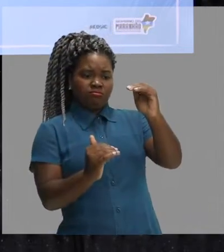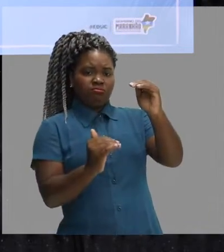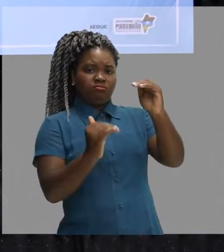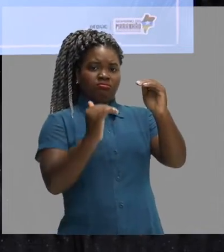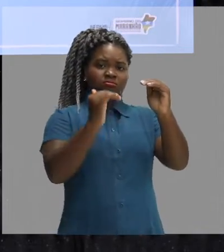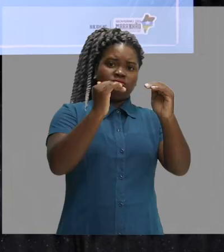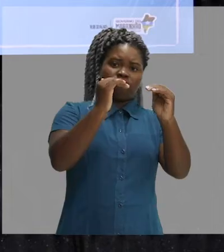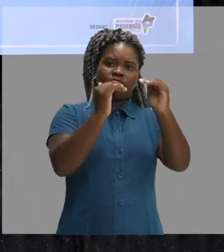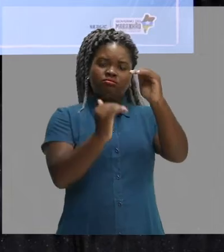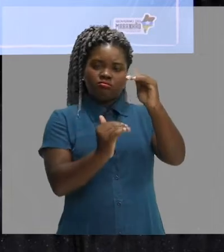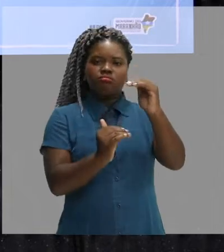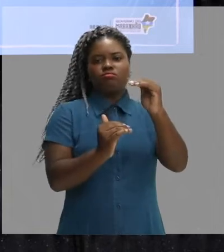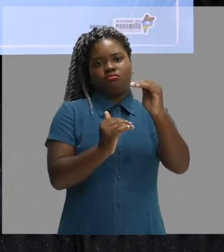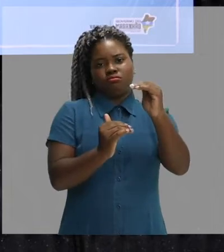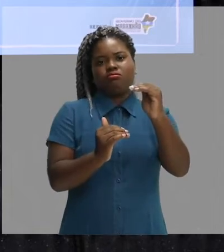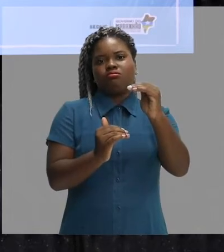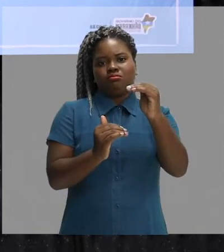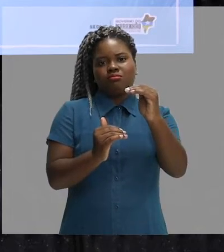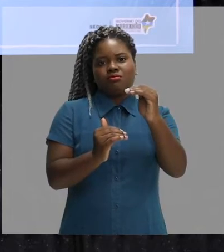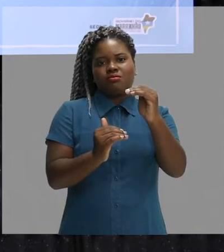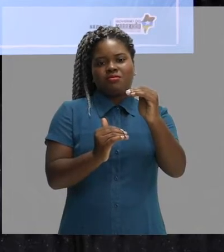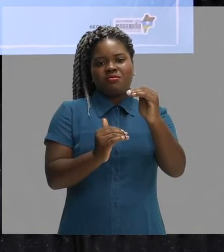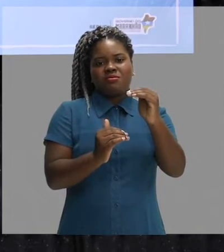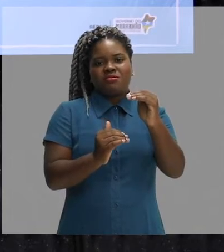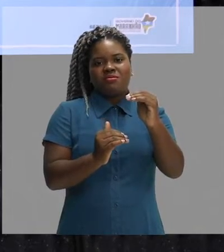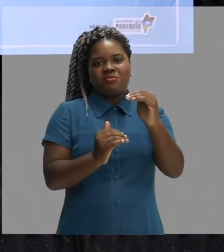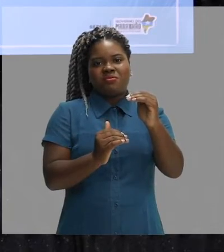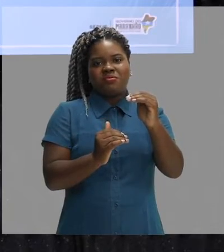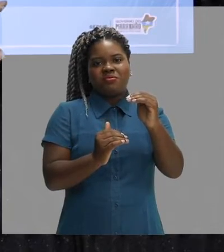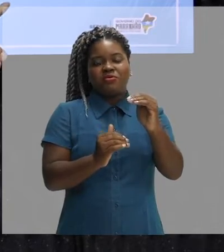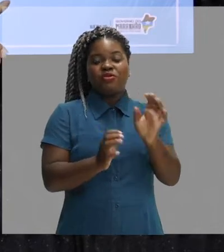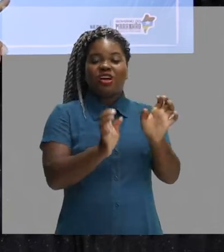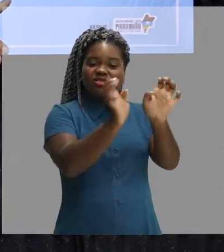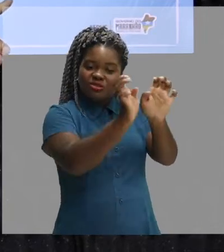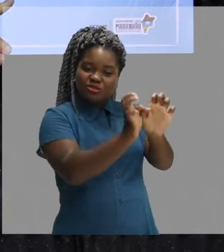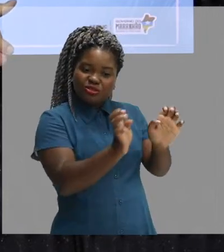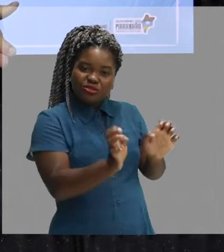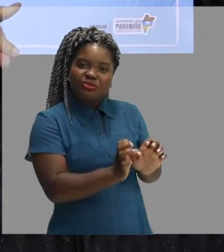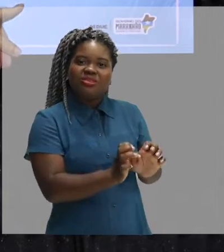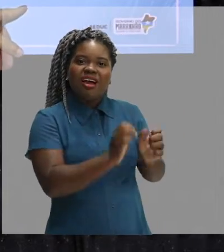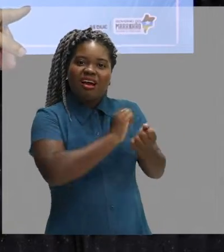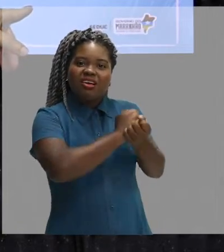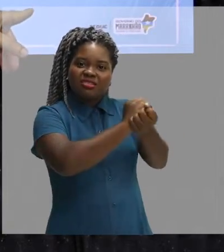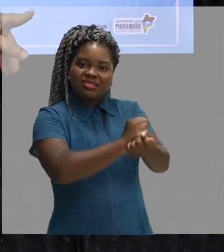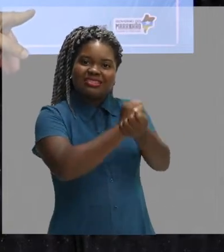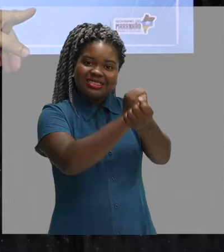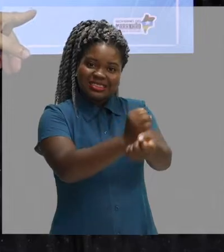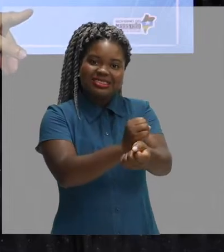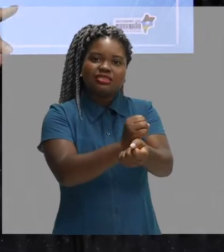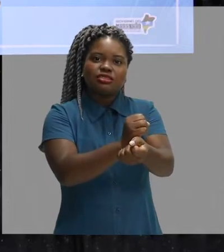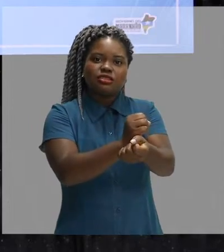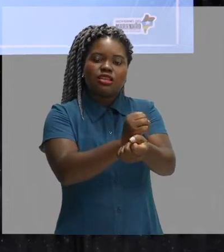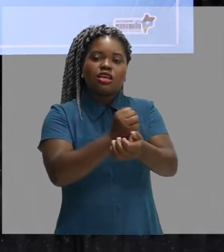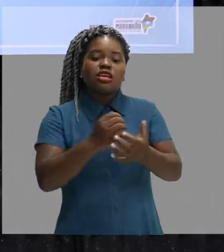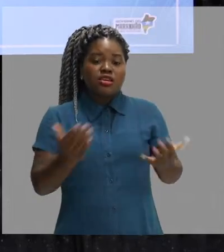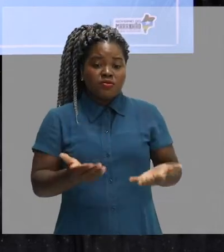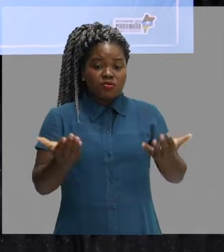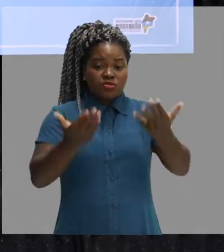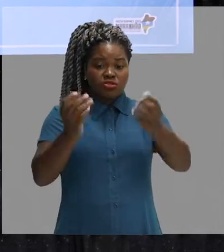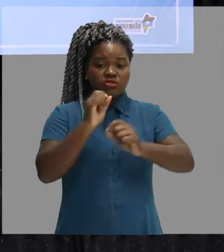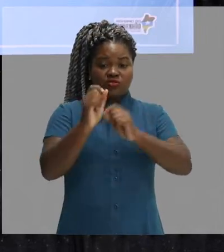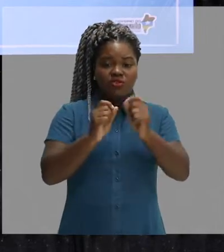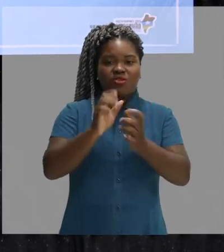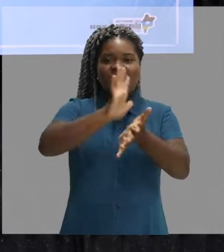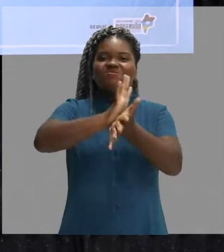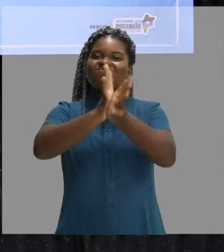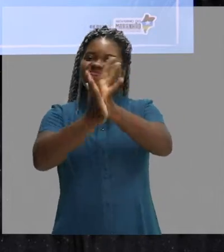por conta de um processo estrutural de escravidão. E aí legitima-se o preconceito e muitas vezes os negros